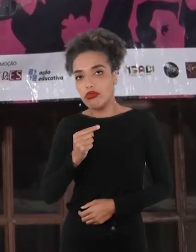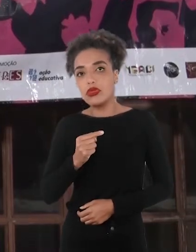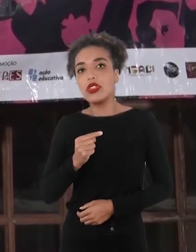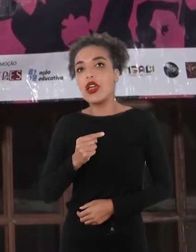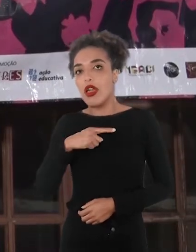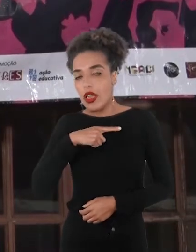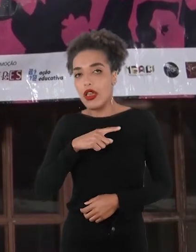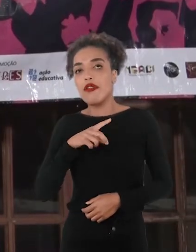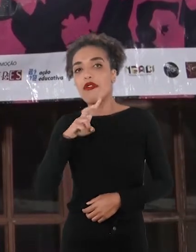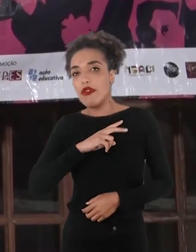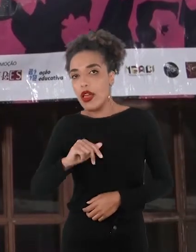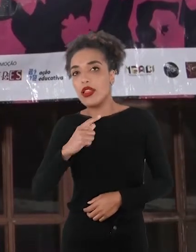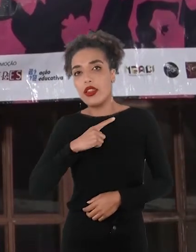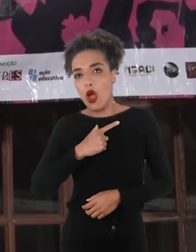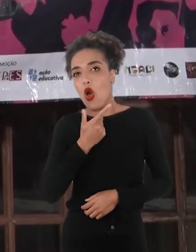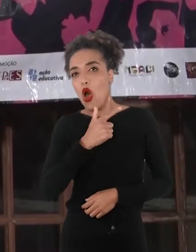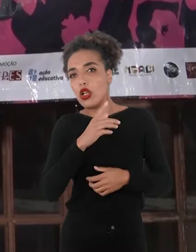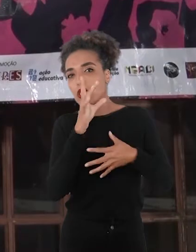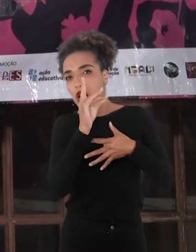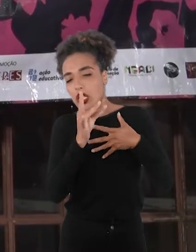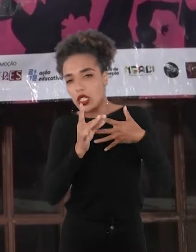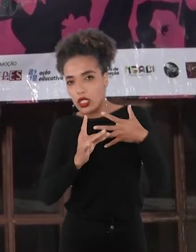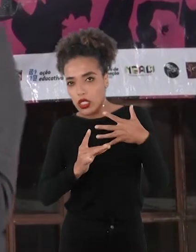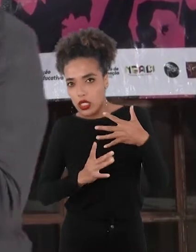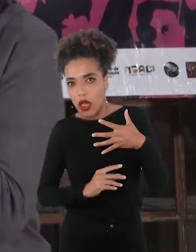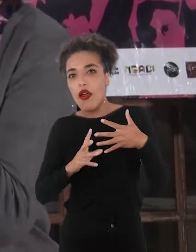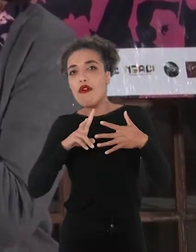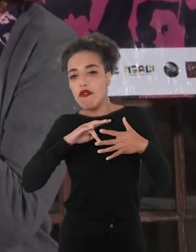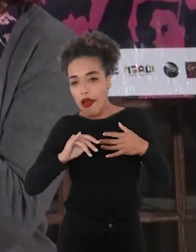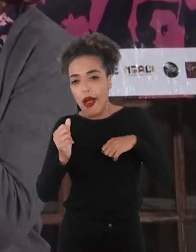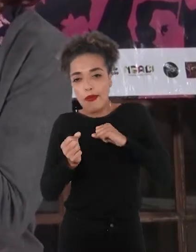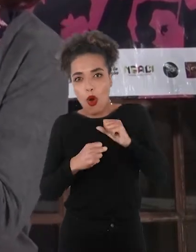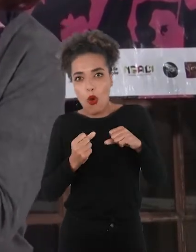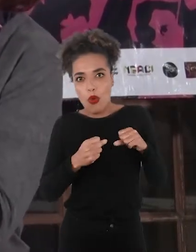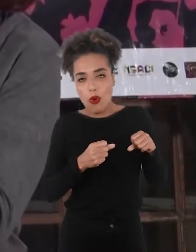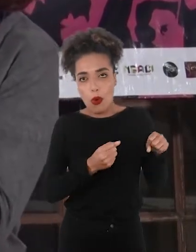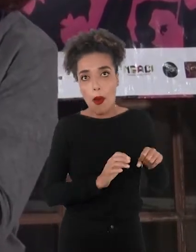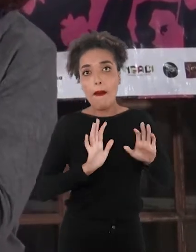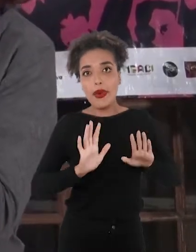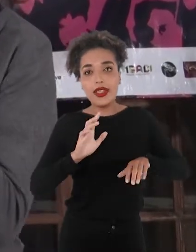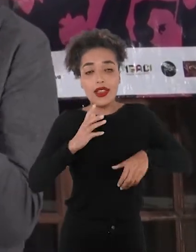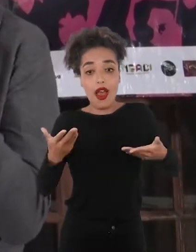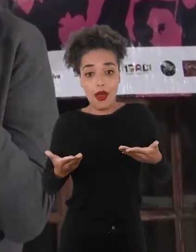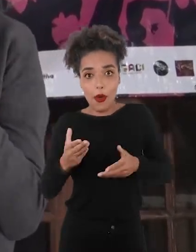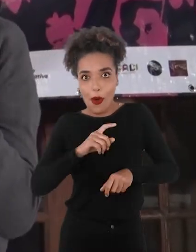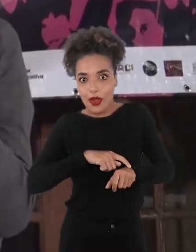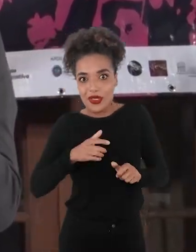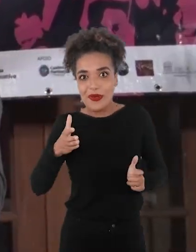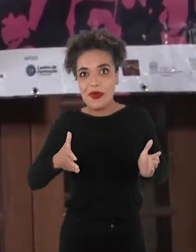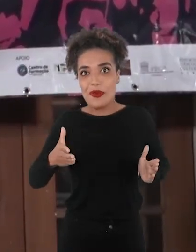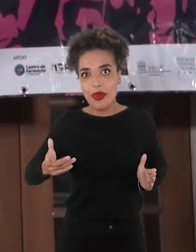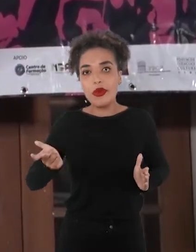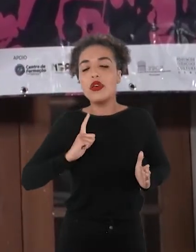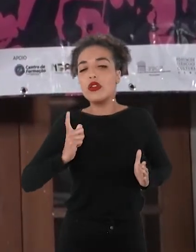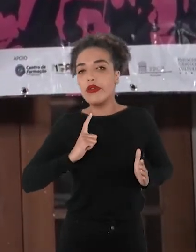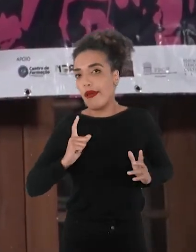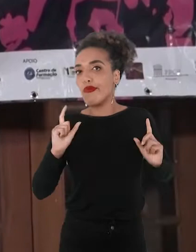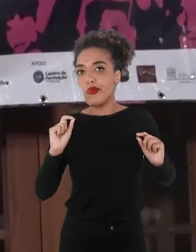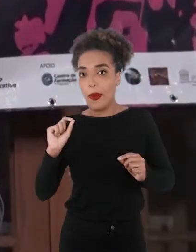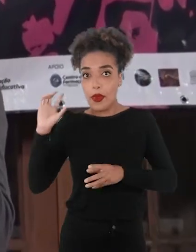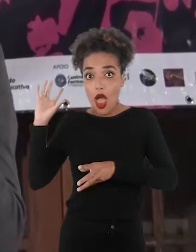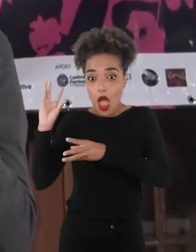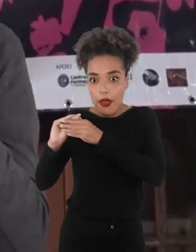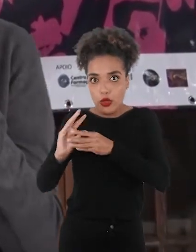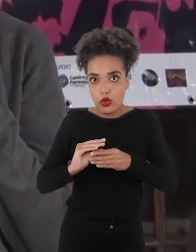Ele vai passar por outros elementos, né? Vai ter mais reformulação, mas, nesse momento, ele já traz o resumo